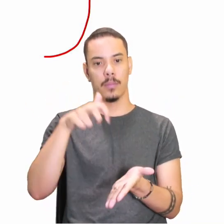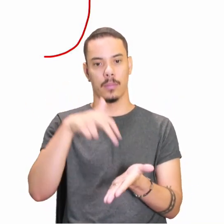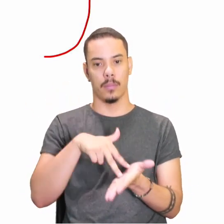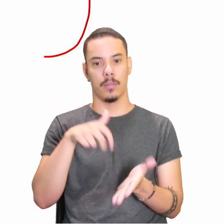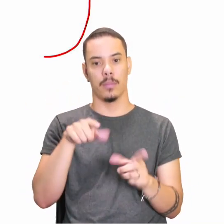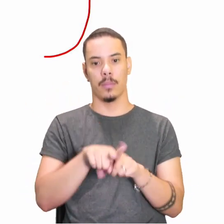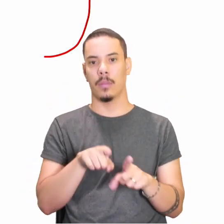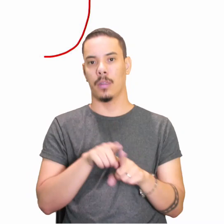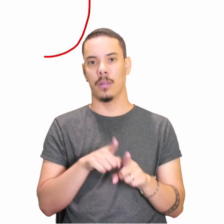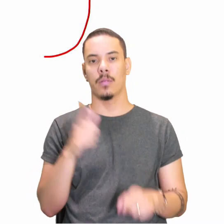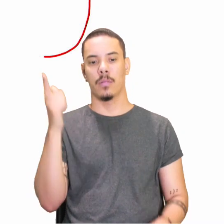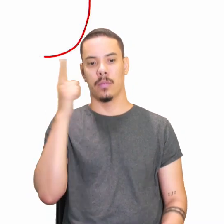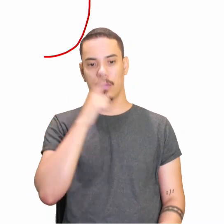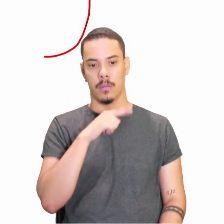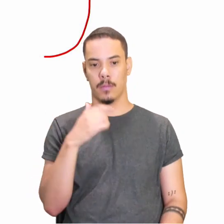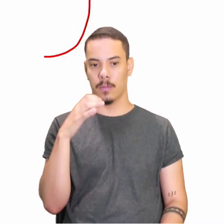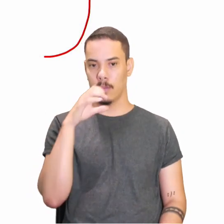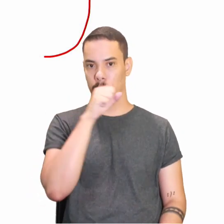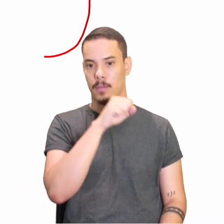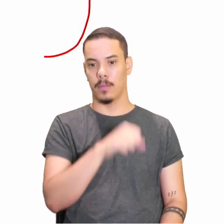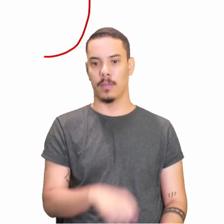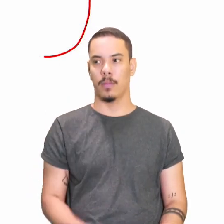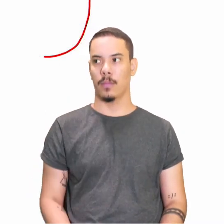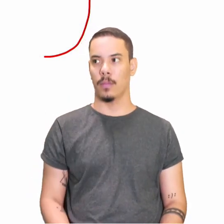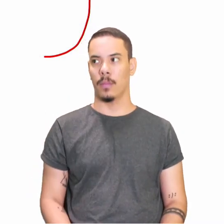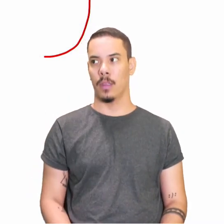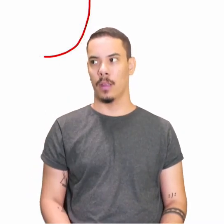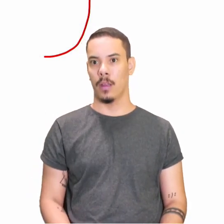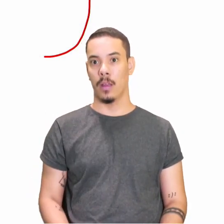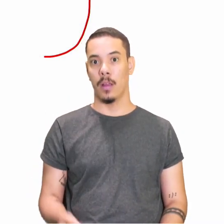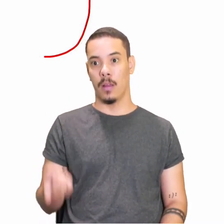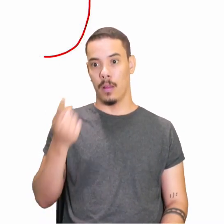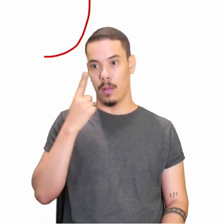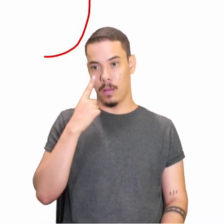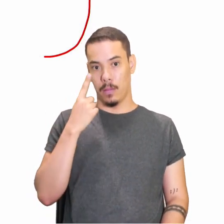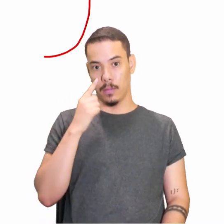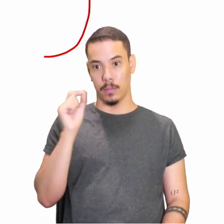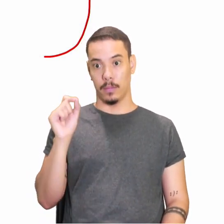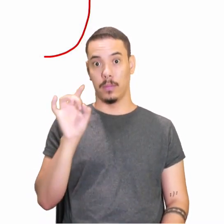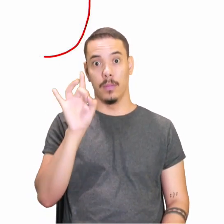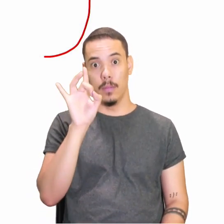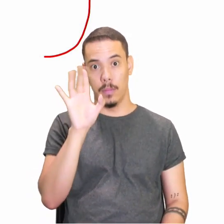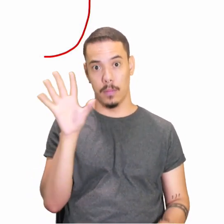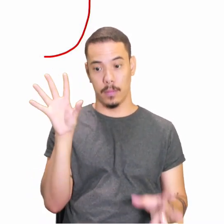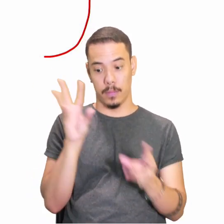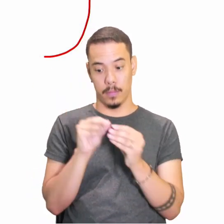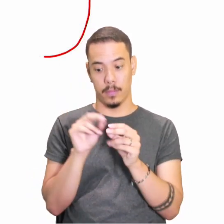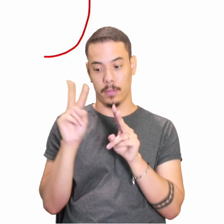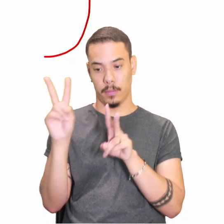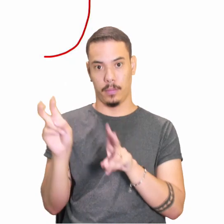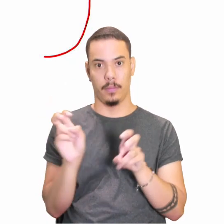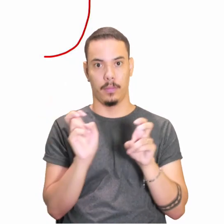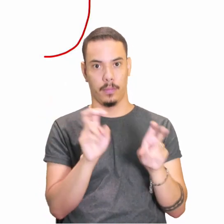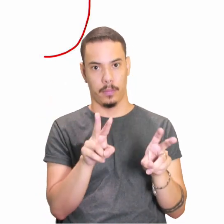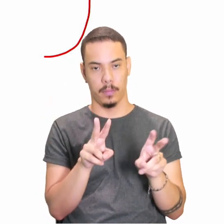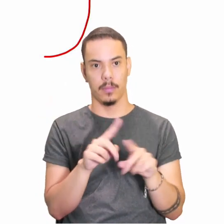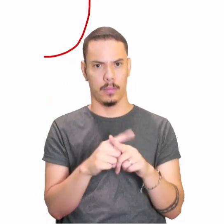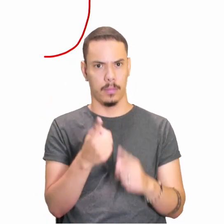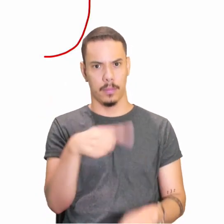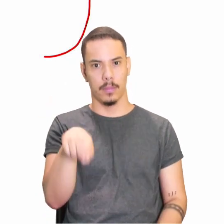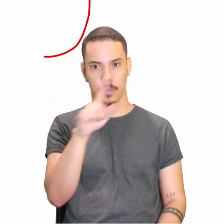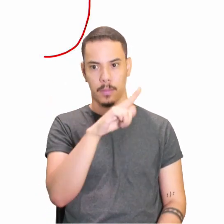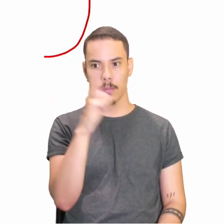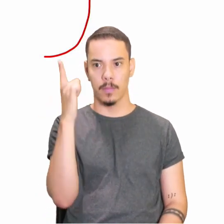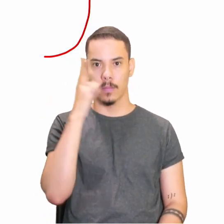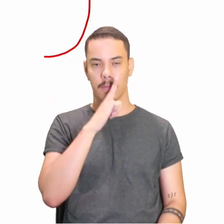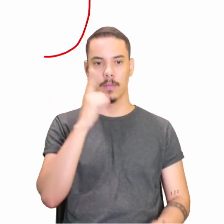cerrado freneticamente. Ok, vejam que aqui é um trechinho, né? Mas conseguiram